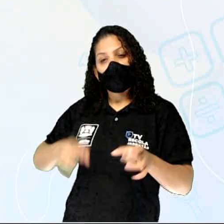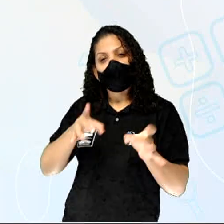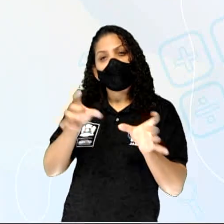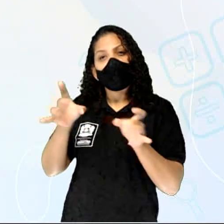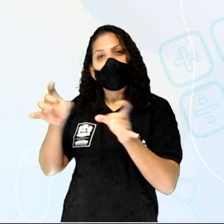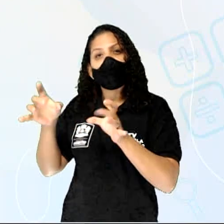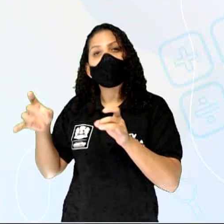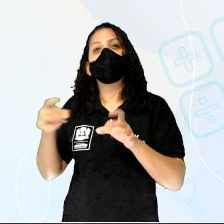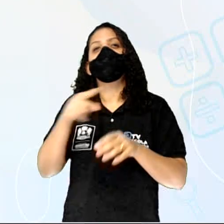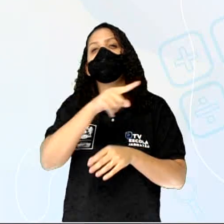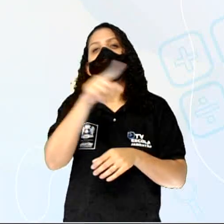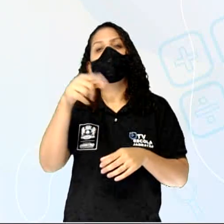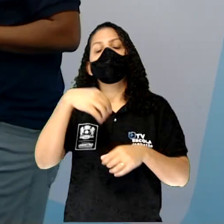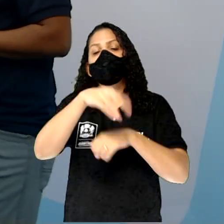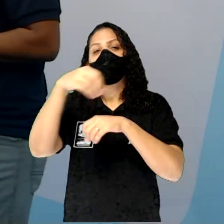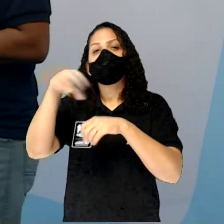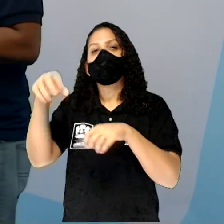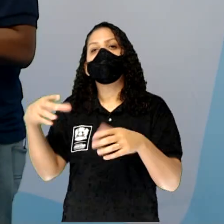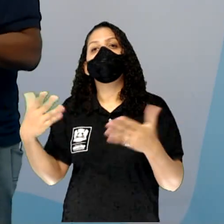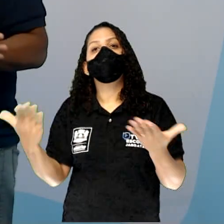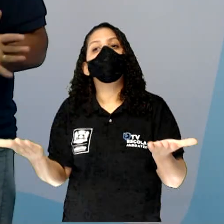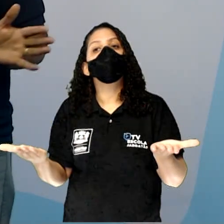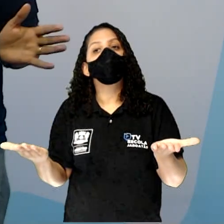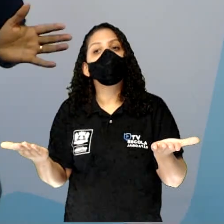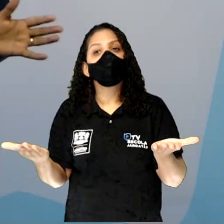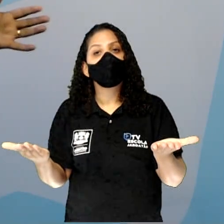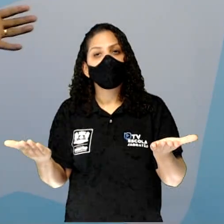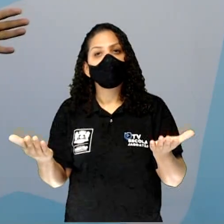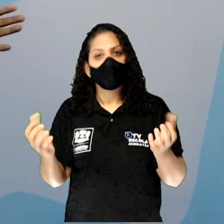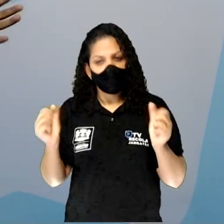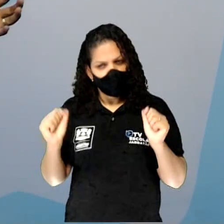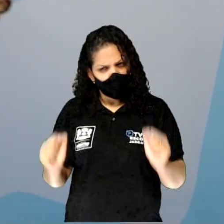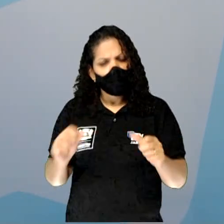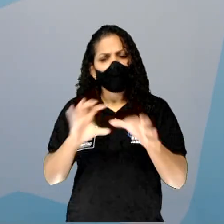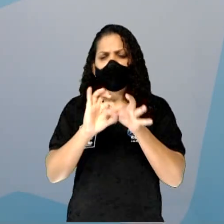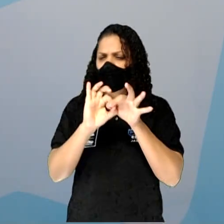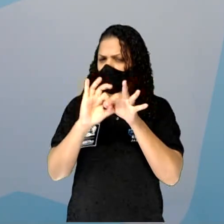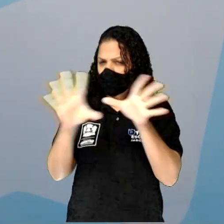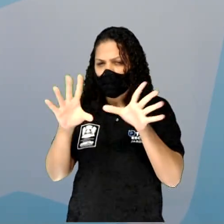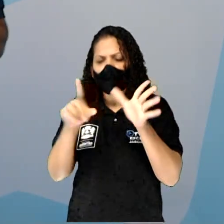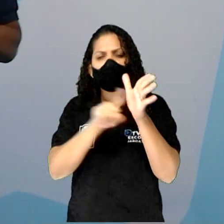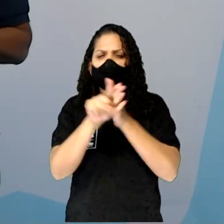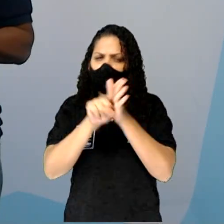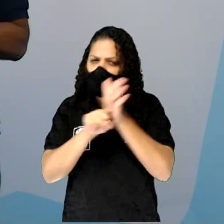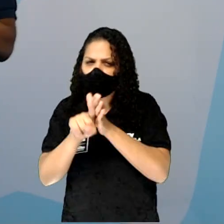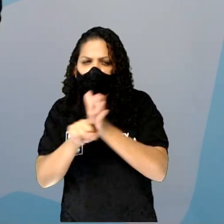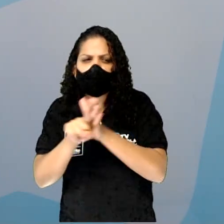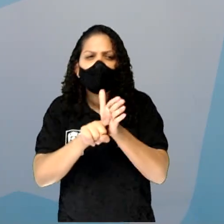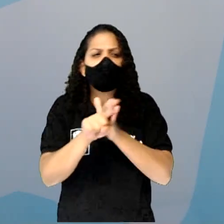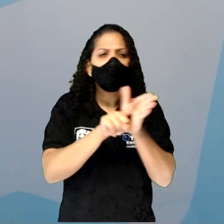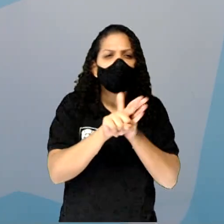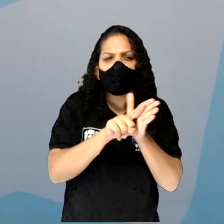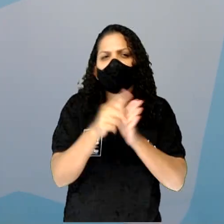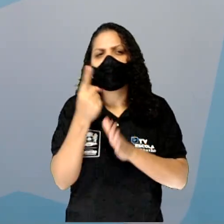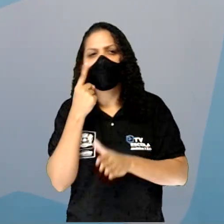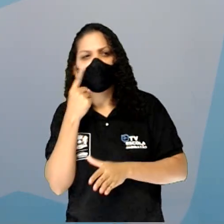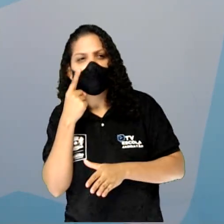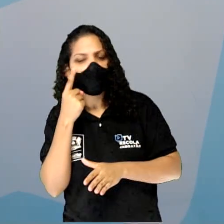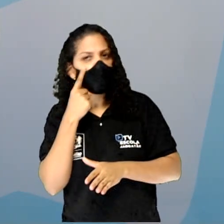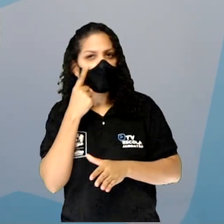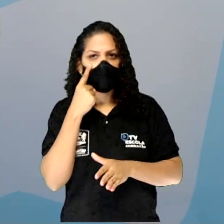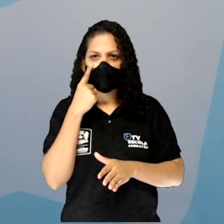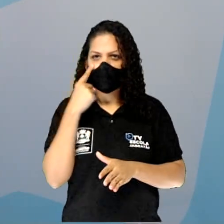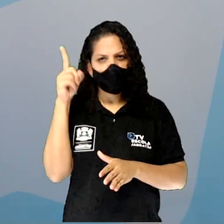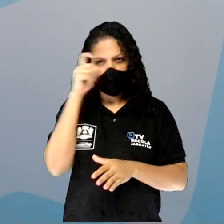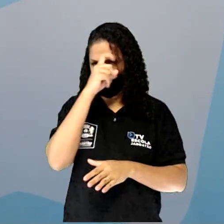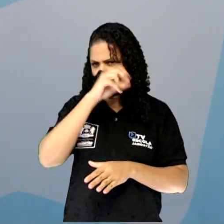aí? Pode colocar aí. Pode ficar à vontade, né? Dê uma observada que você não vai ser difícil